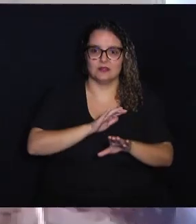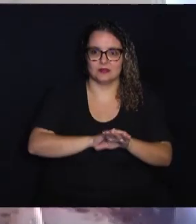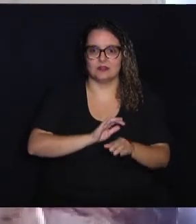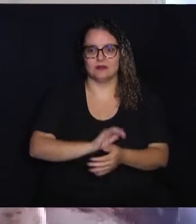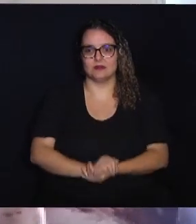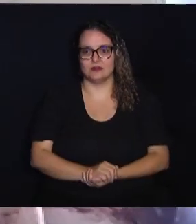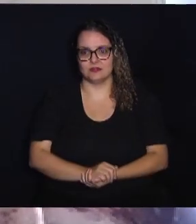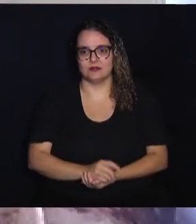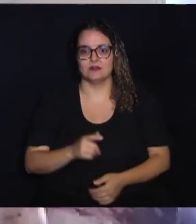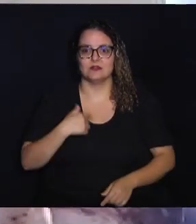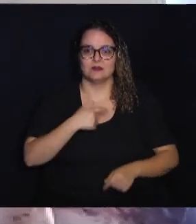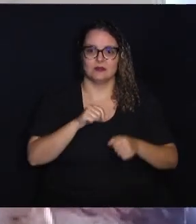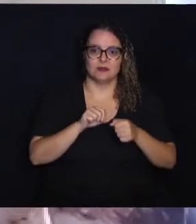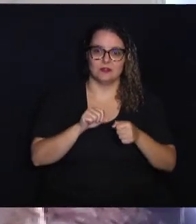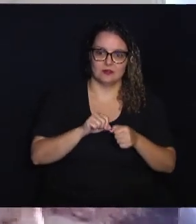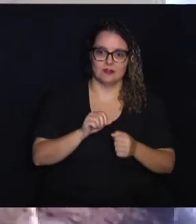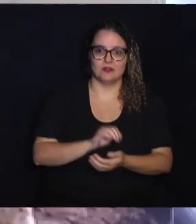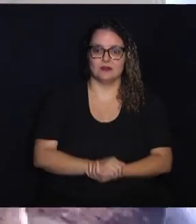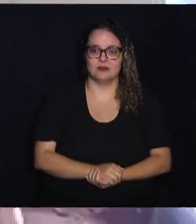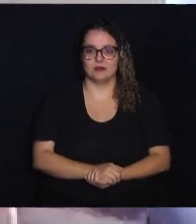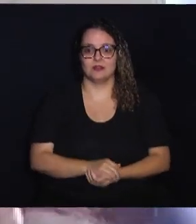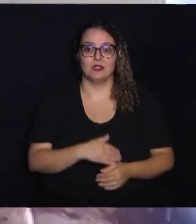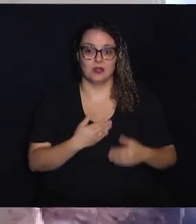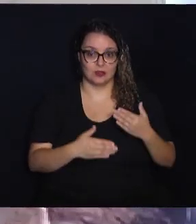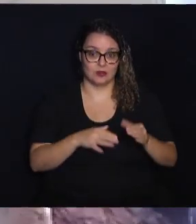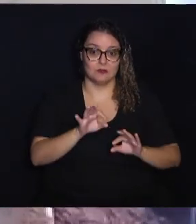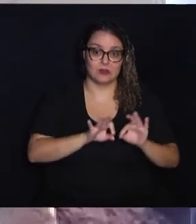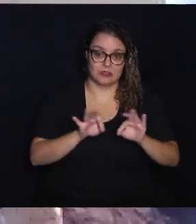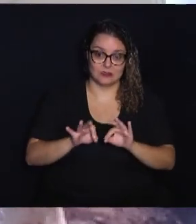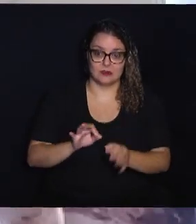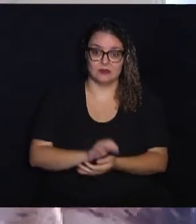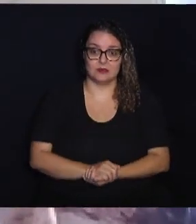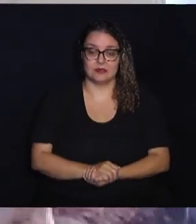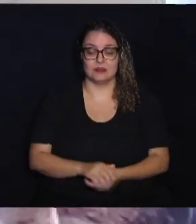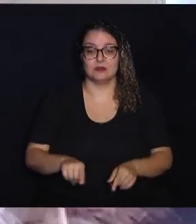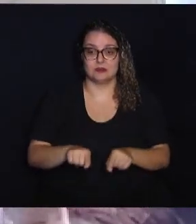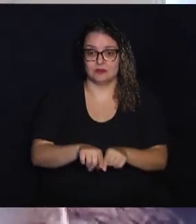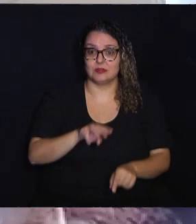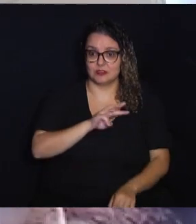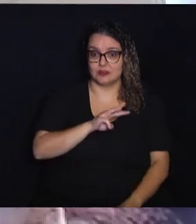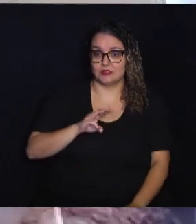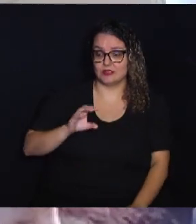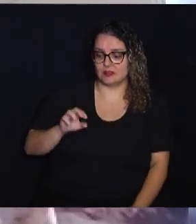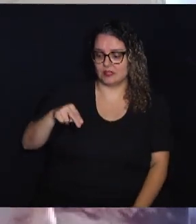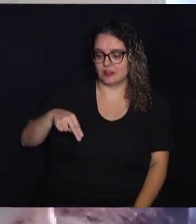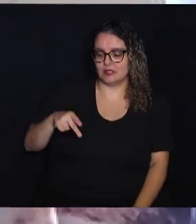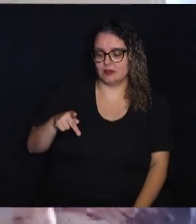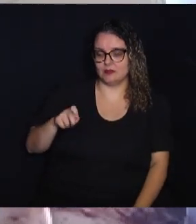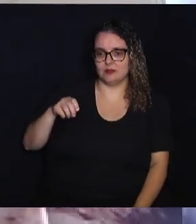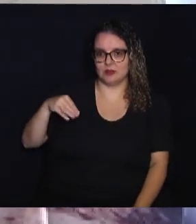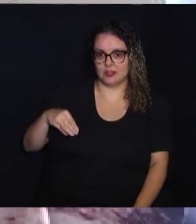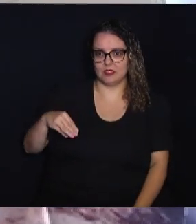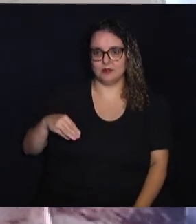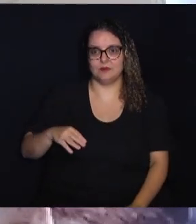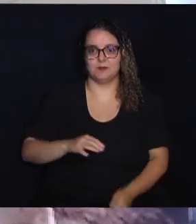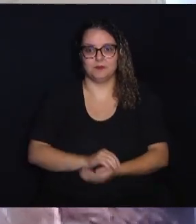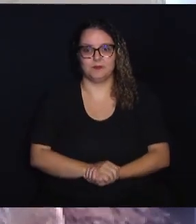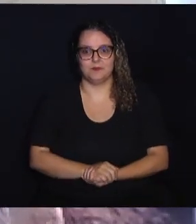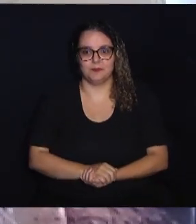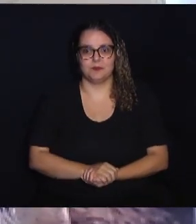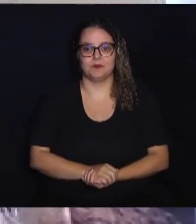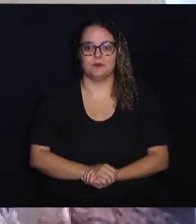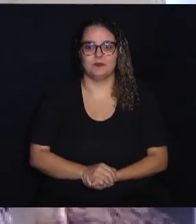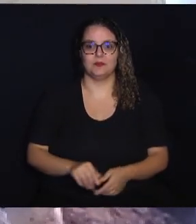todas as ações que a gente está fazendo ao longo do projeto. E tem também, né, o site do CNPem, do